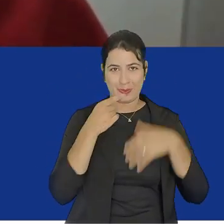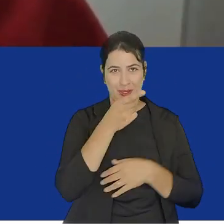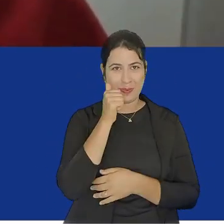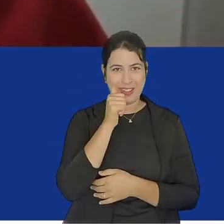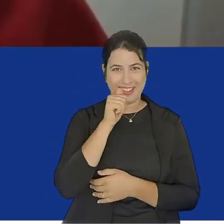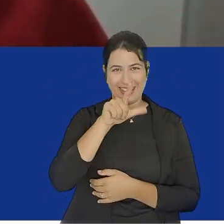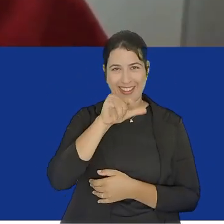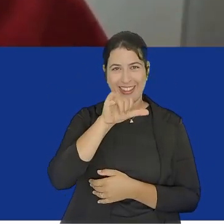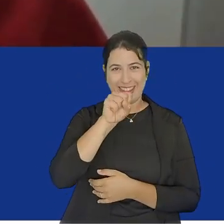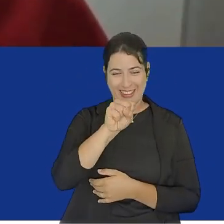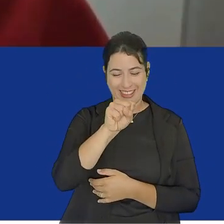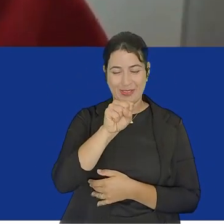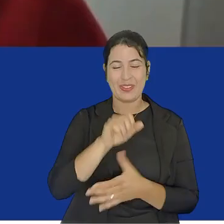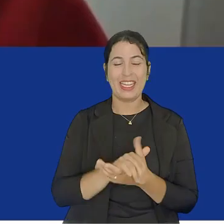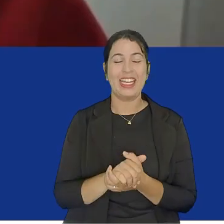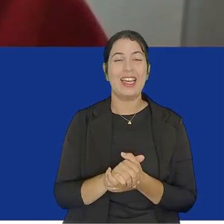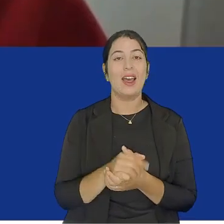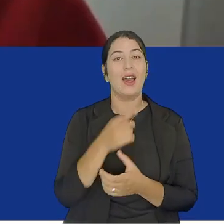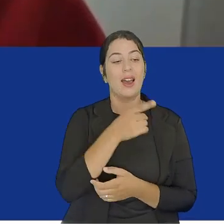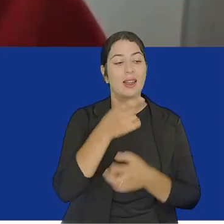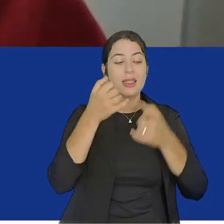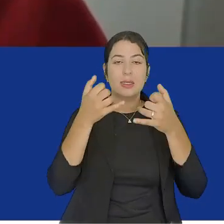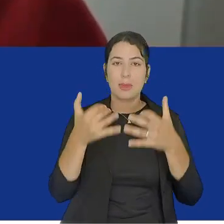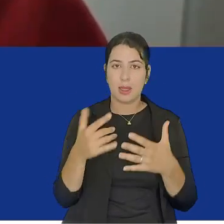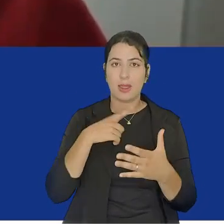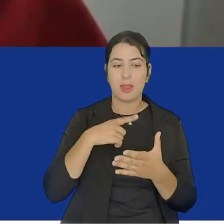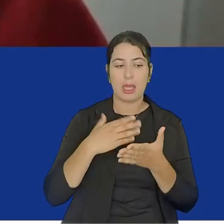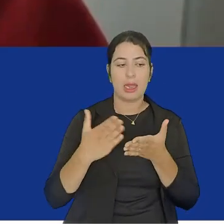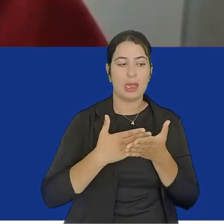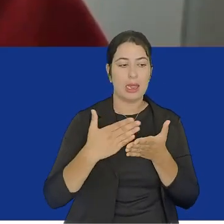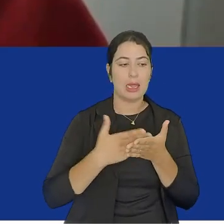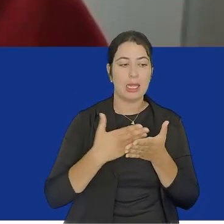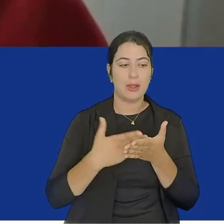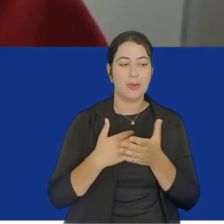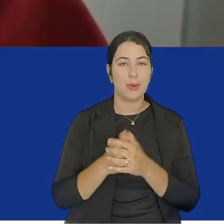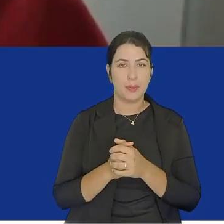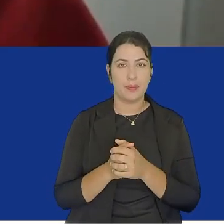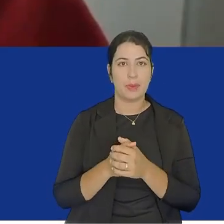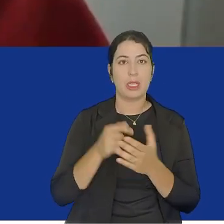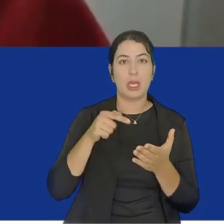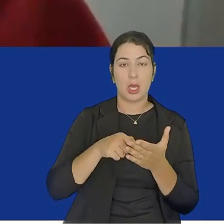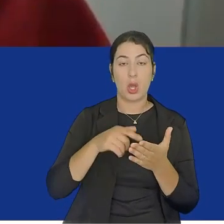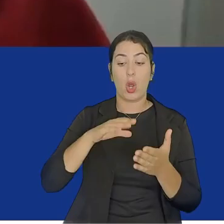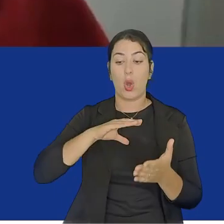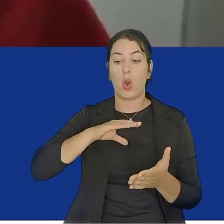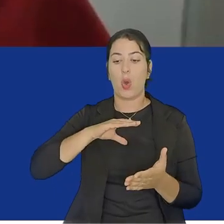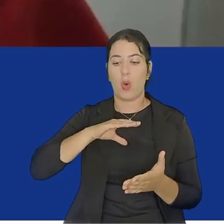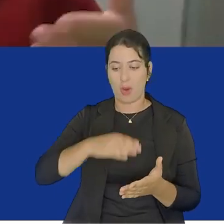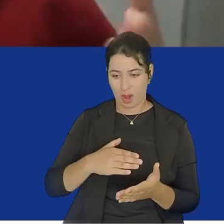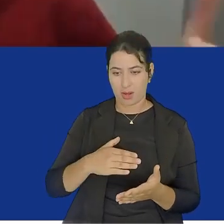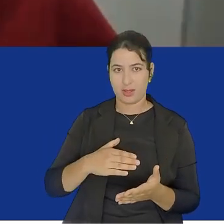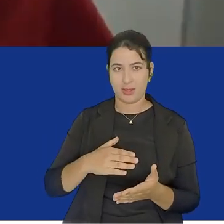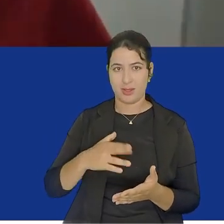disse assim que ela disse até que tem um livro, né? Vocês conhecem a Liz? Que é Coragem para Liderar. Que a gente tem